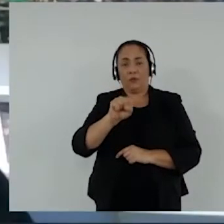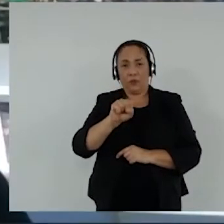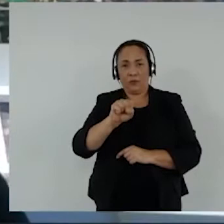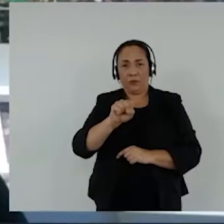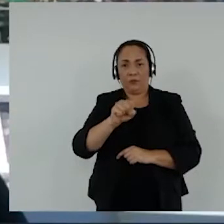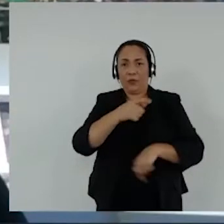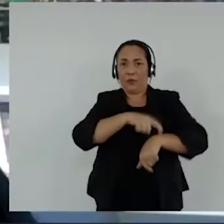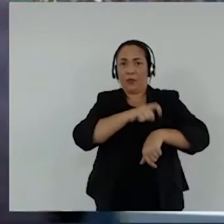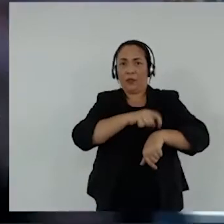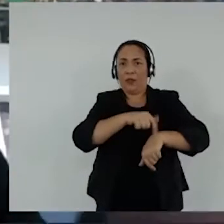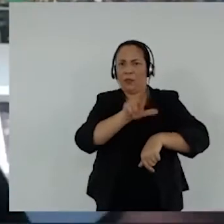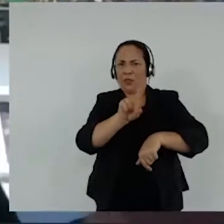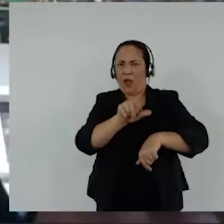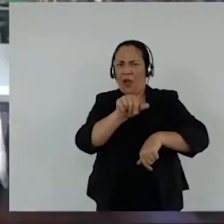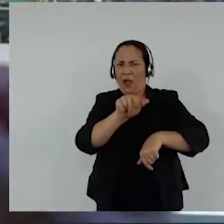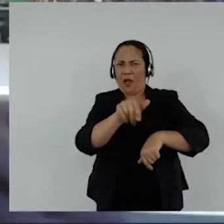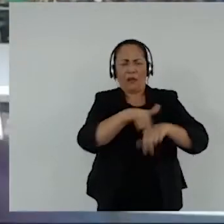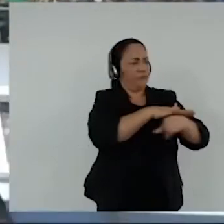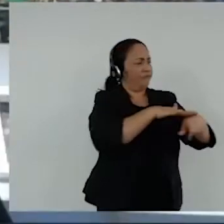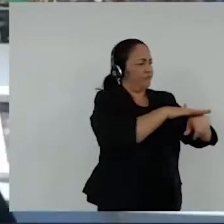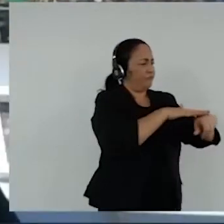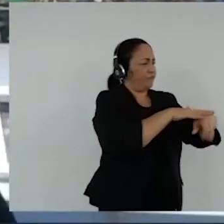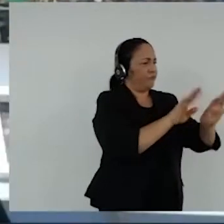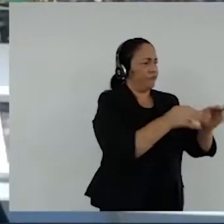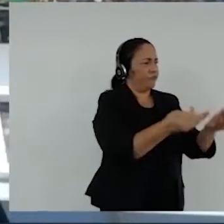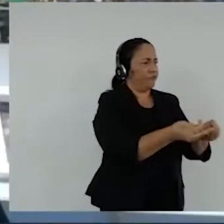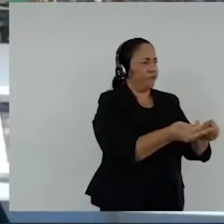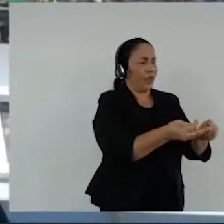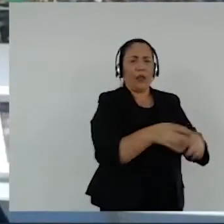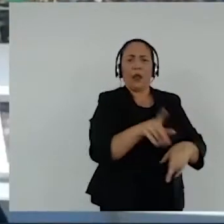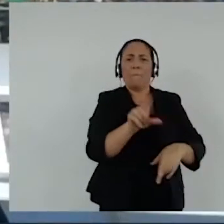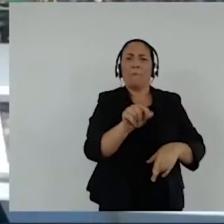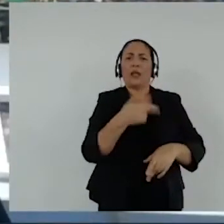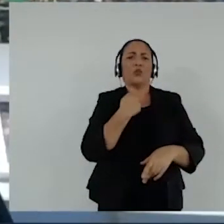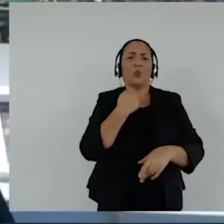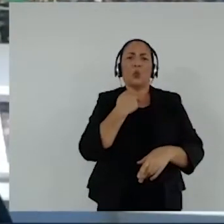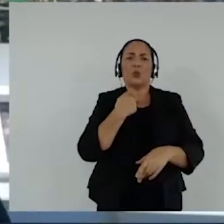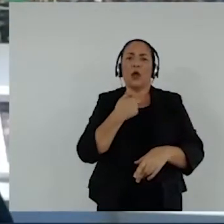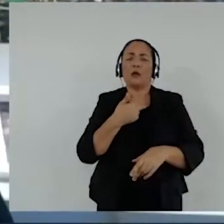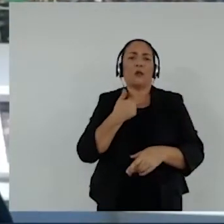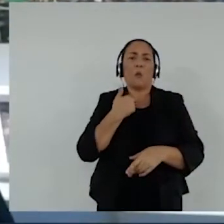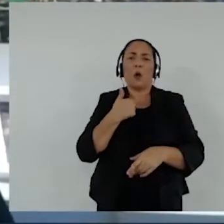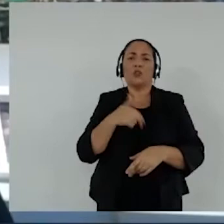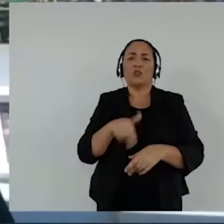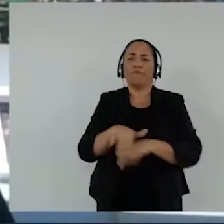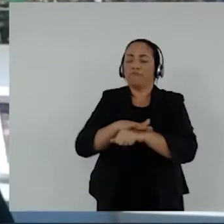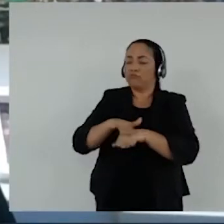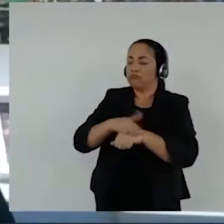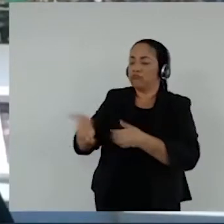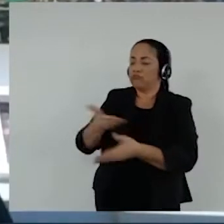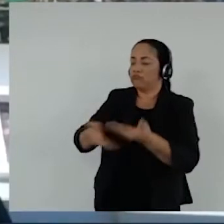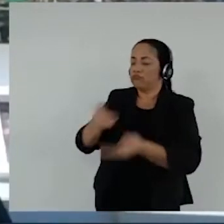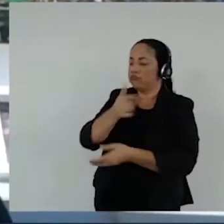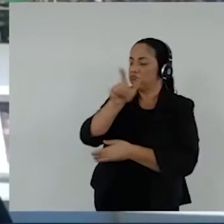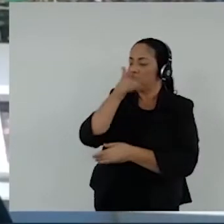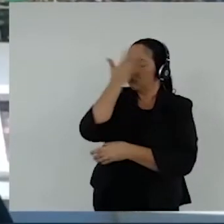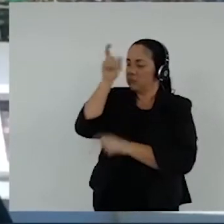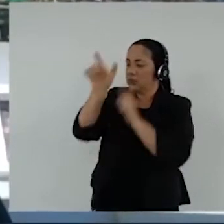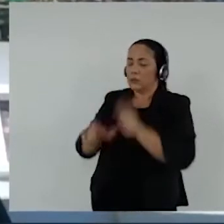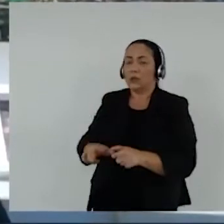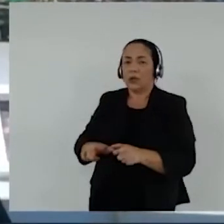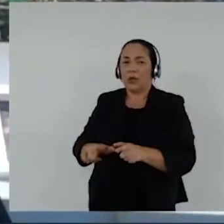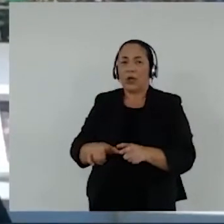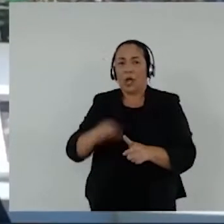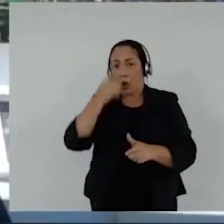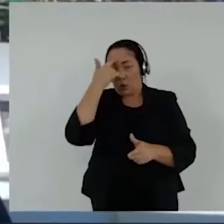vão ter um tempo razoável para falar com a sua família, mas não teriam tempo para falar com outras pessoas. Olha, vou dizer a verdade, depois que você escolheu, eu